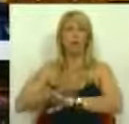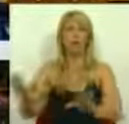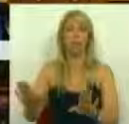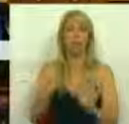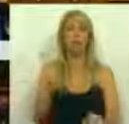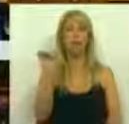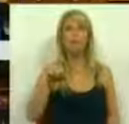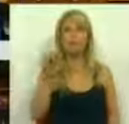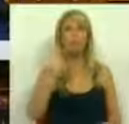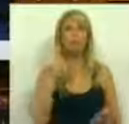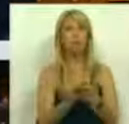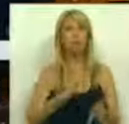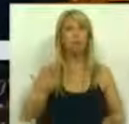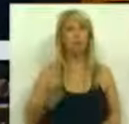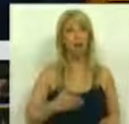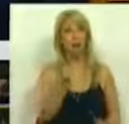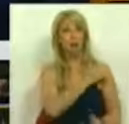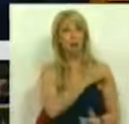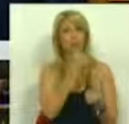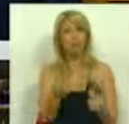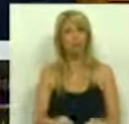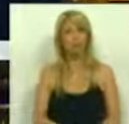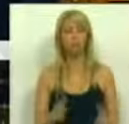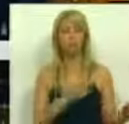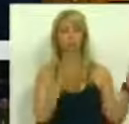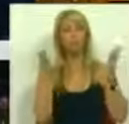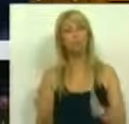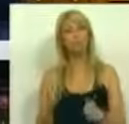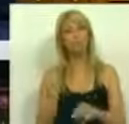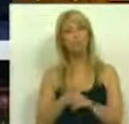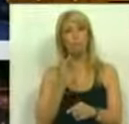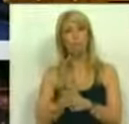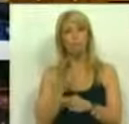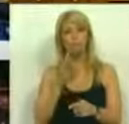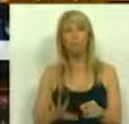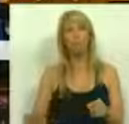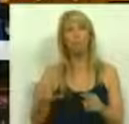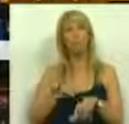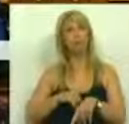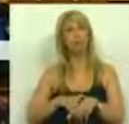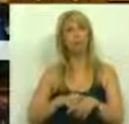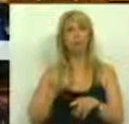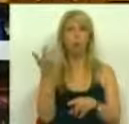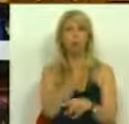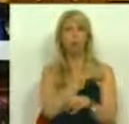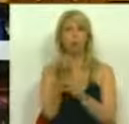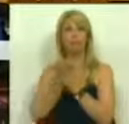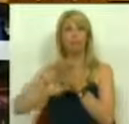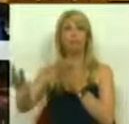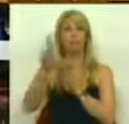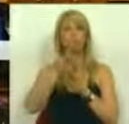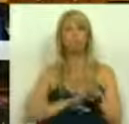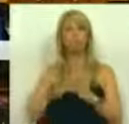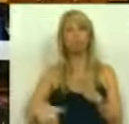assegurar o direito à habitação. Por outro lado, mesmo nesse momento da entrega da casa, o regime proposto